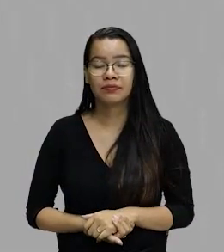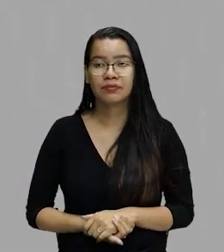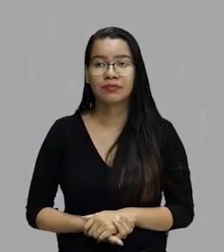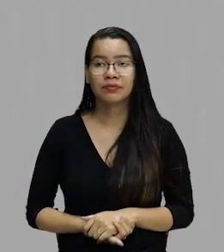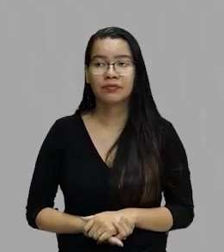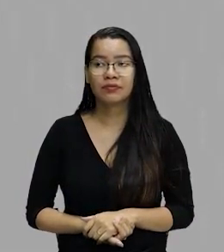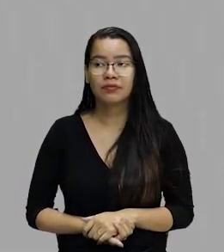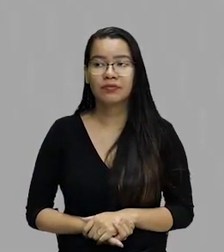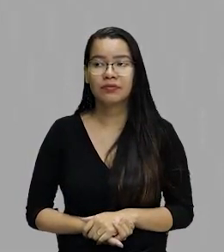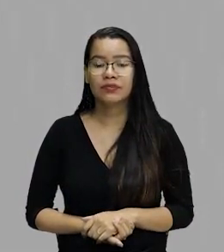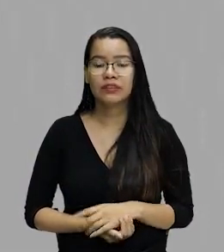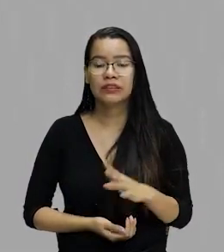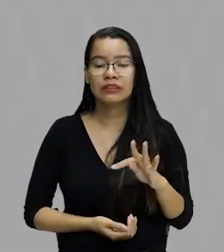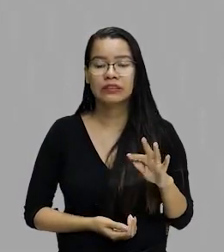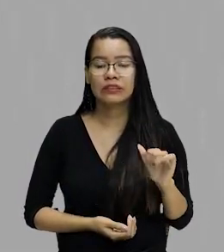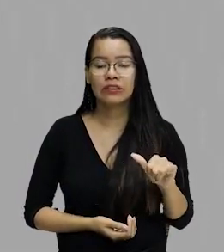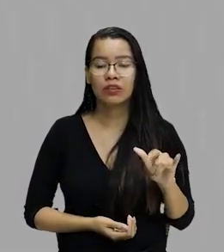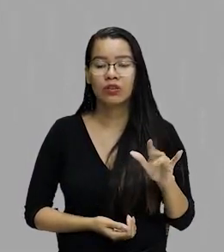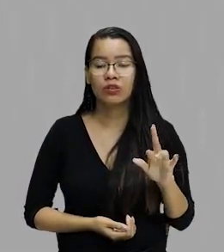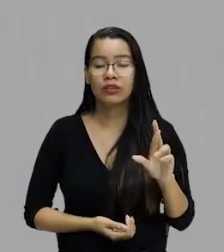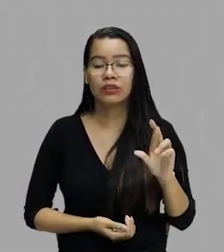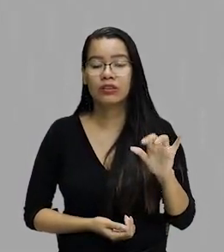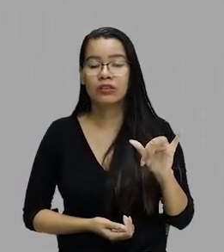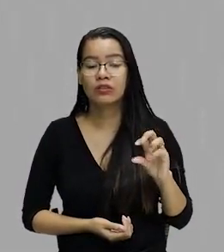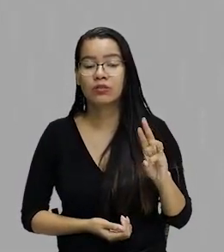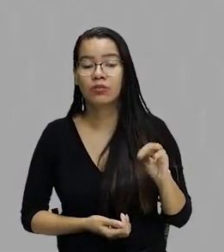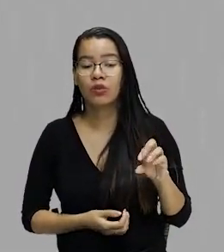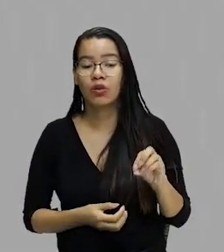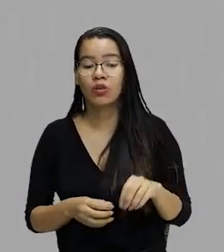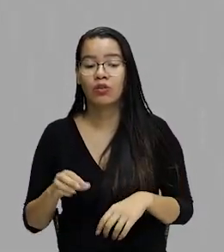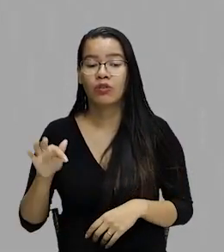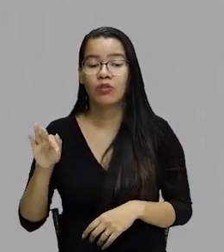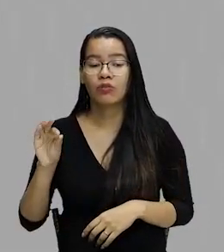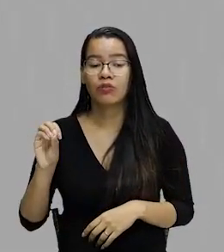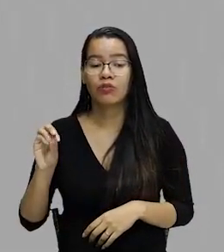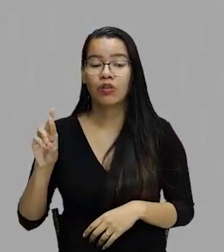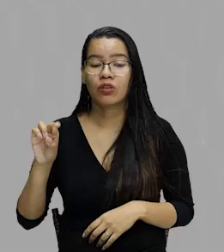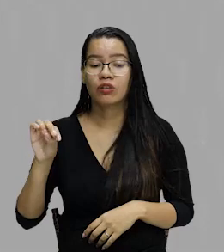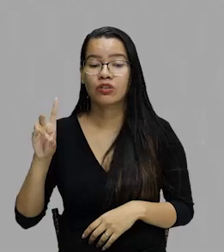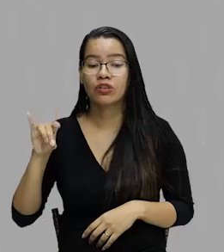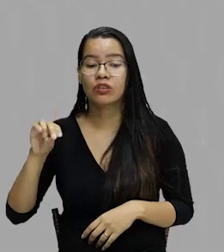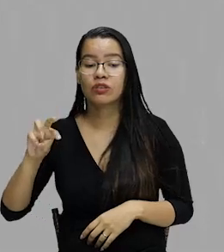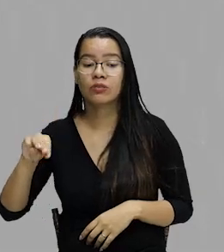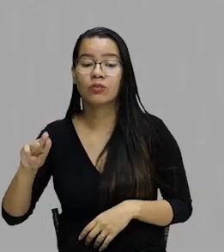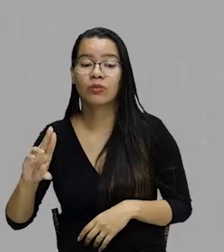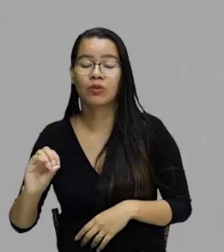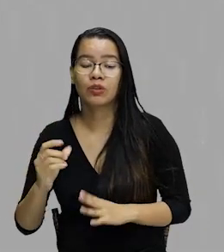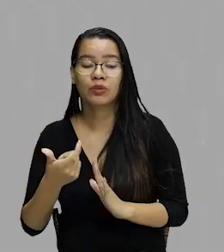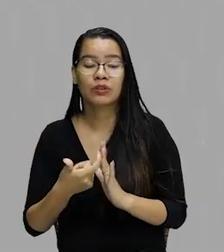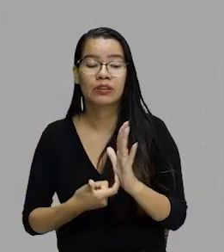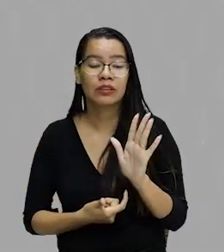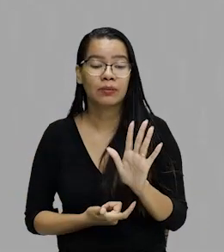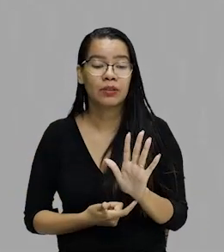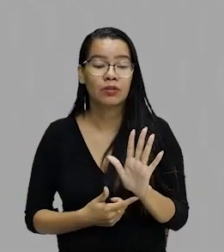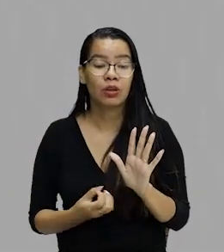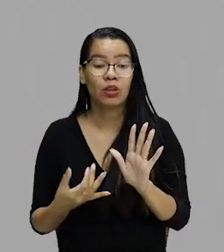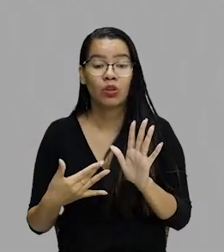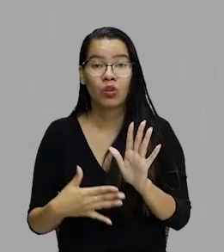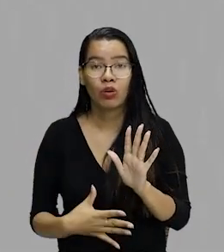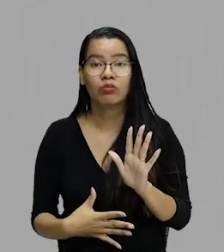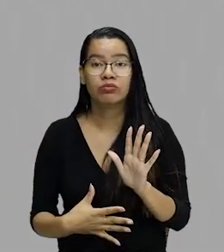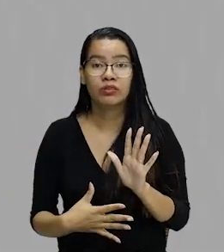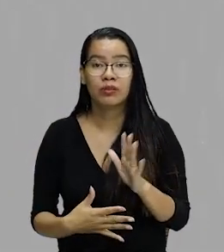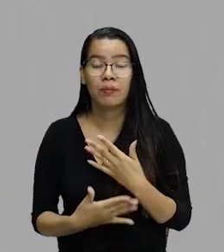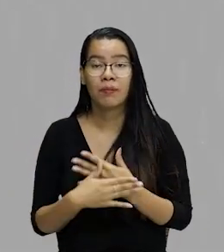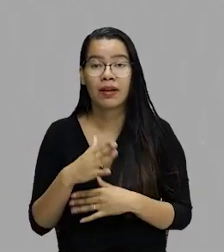tarefas. Taylorismo, Fordismo. E o texto apresenta uma nova condição, certo? Uma condição agora mais